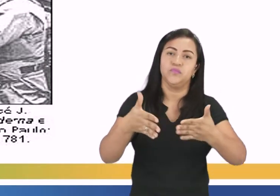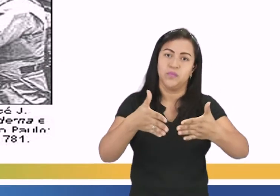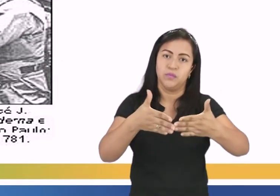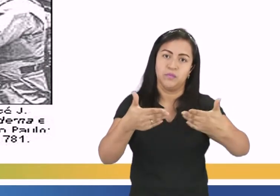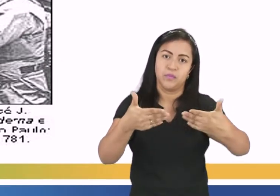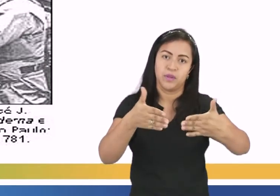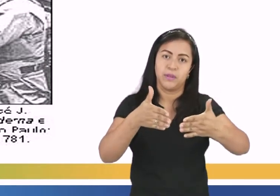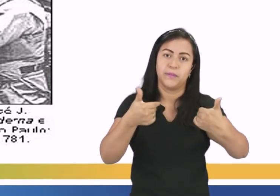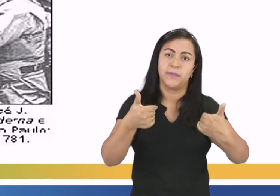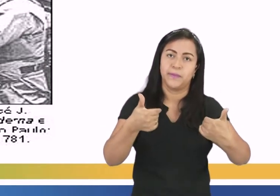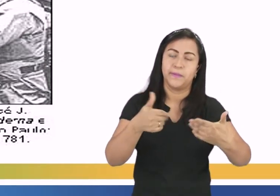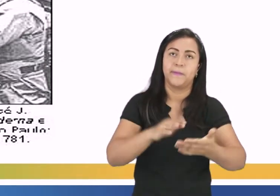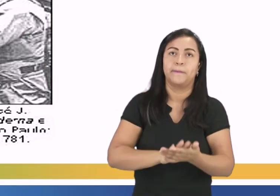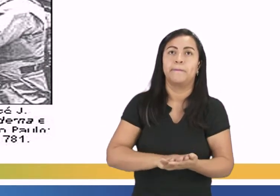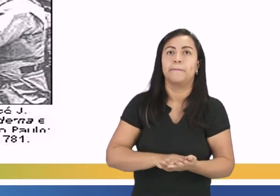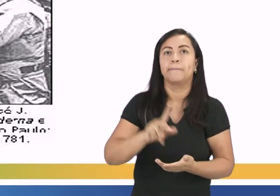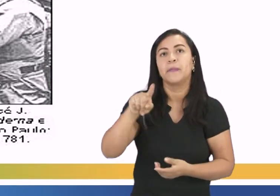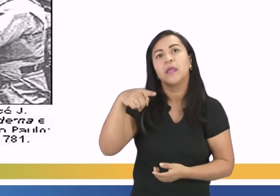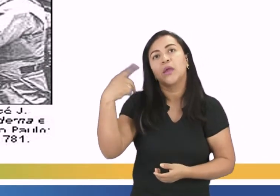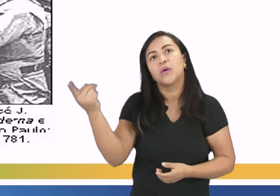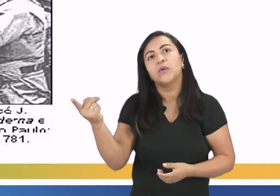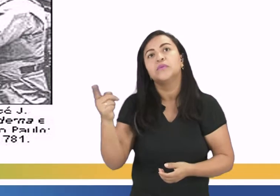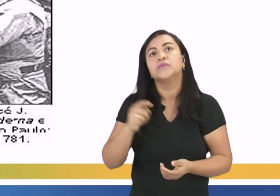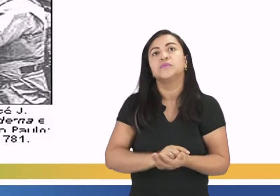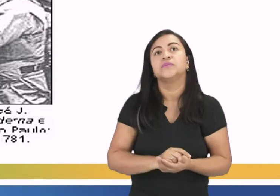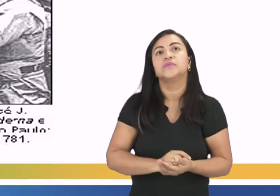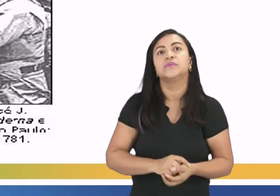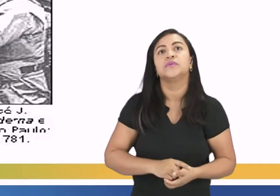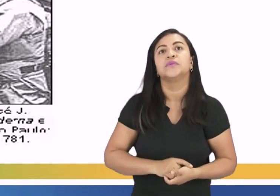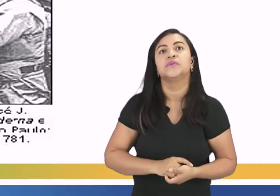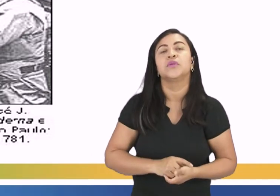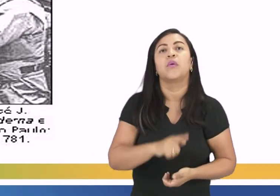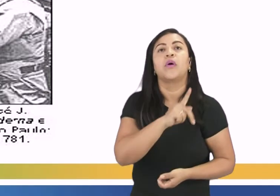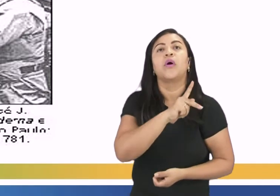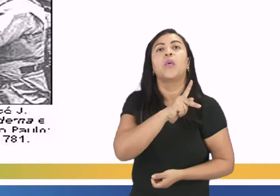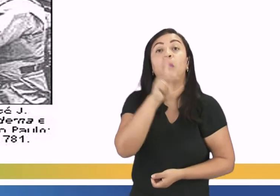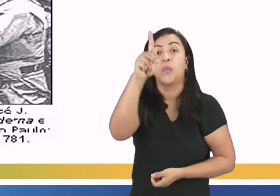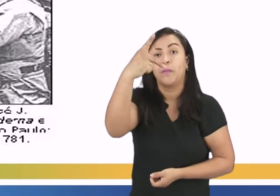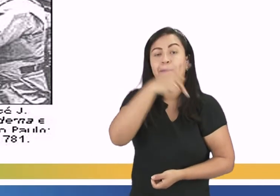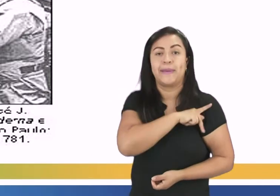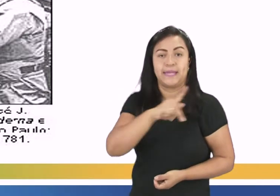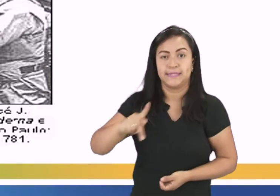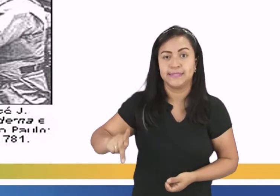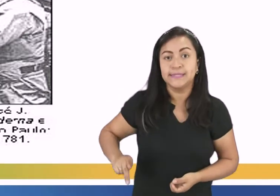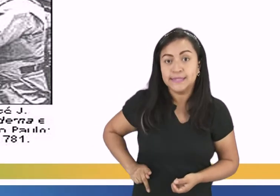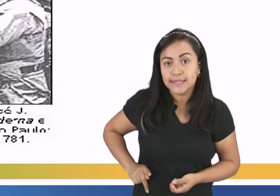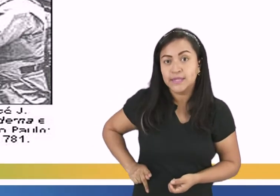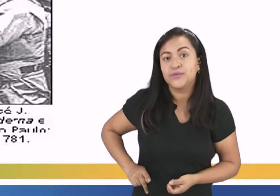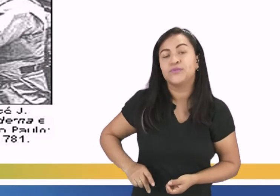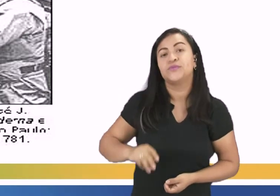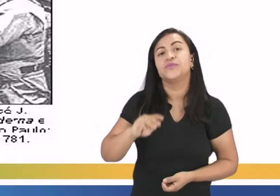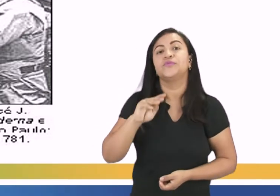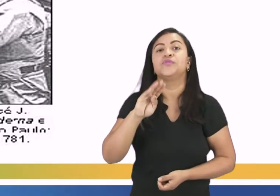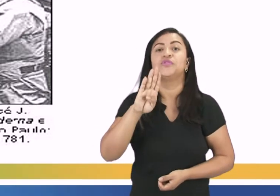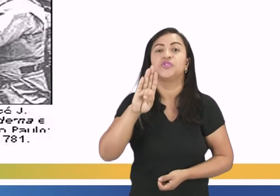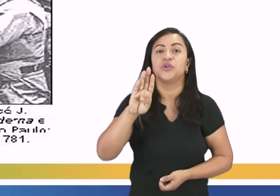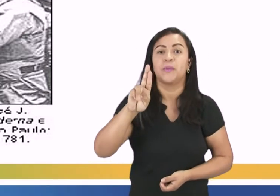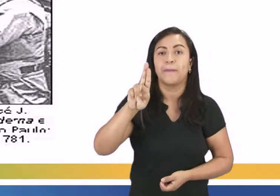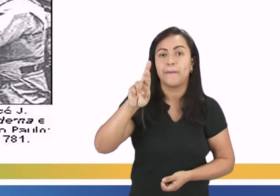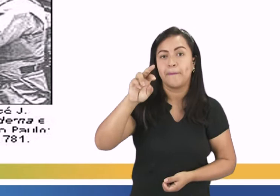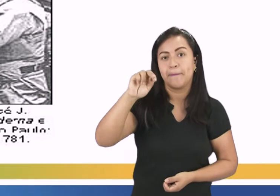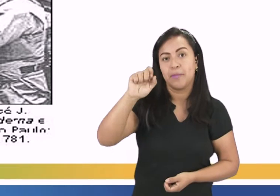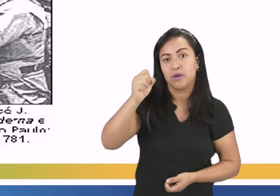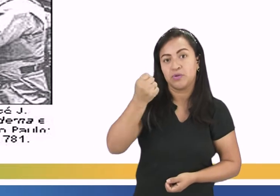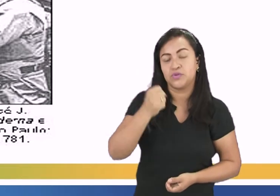na outra imagem, em 2003, George W. Bush decidiu invadir e ocupar